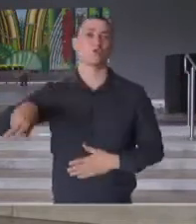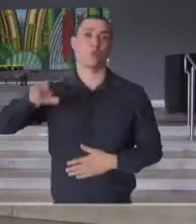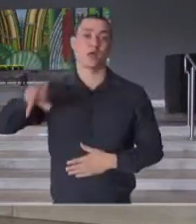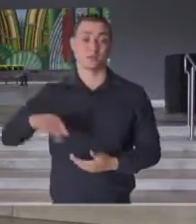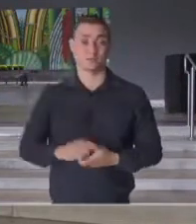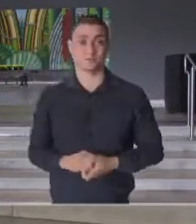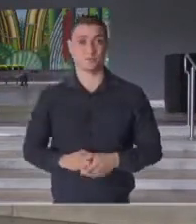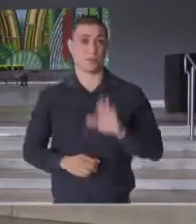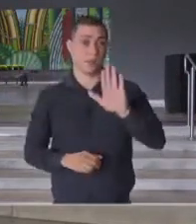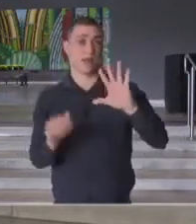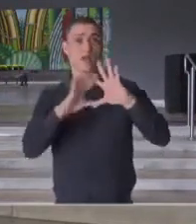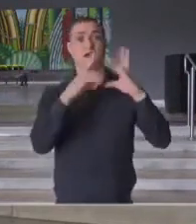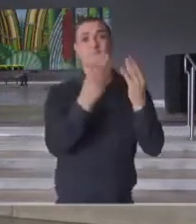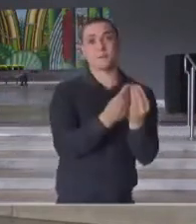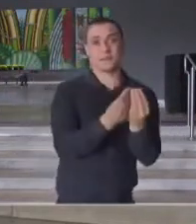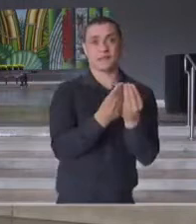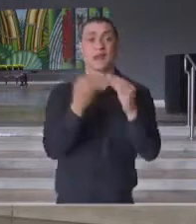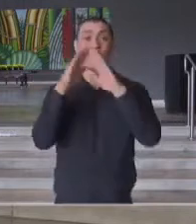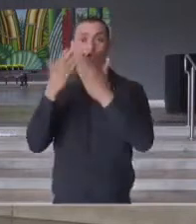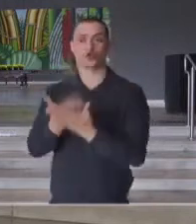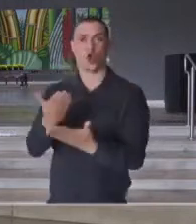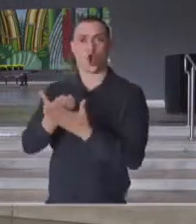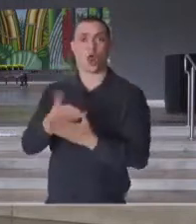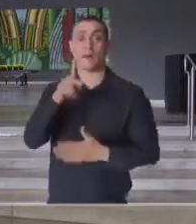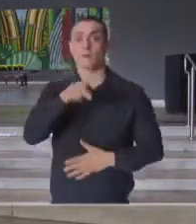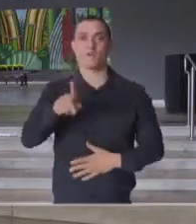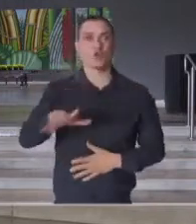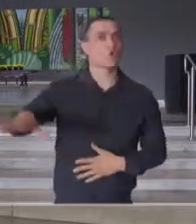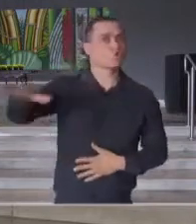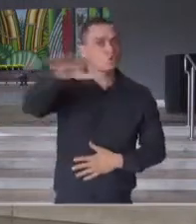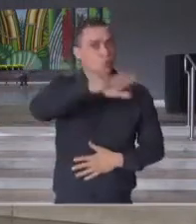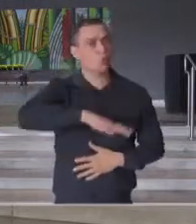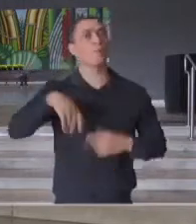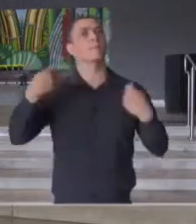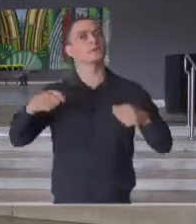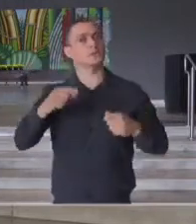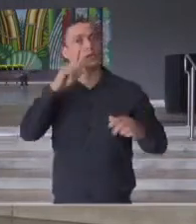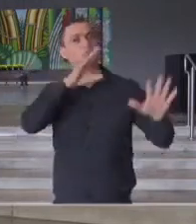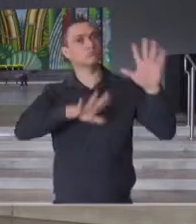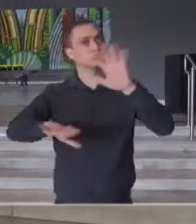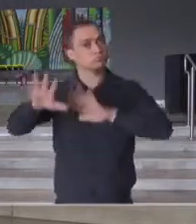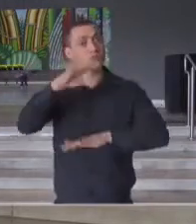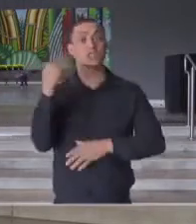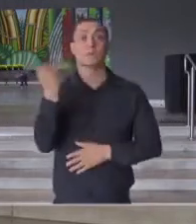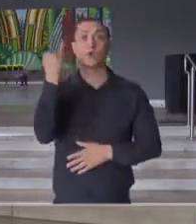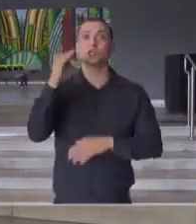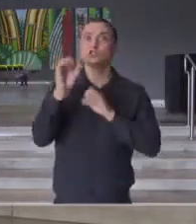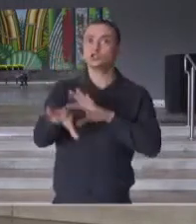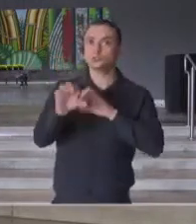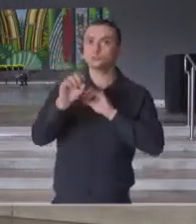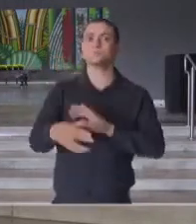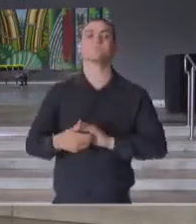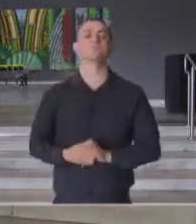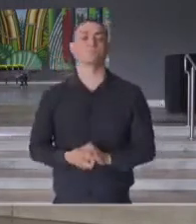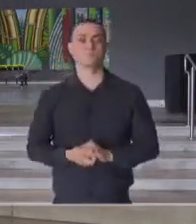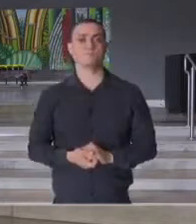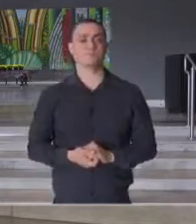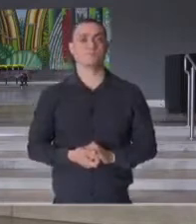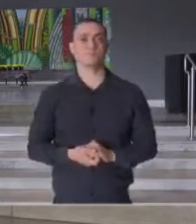famílias, as escolas, os professores, todos nós devemos fazer esta reflexão da importância da educação. Pode